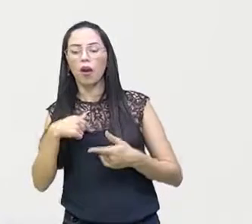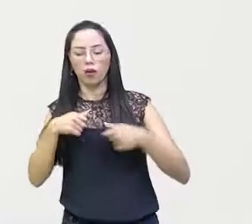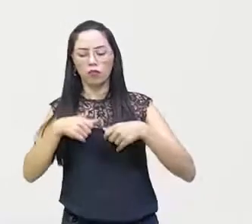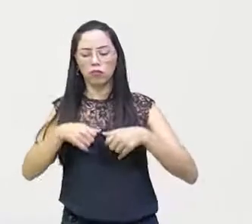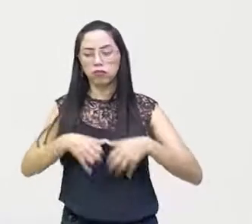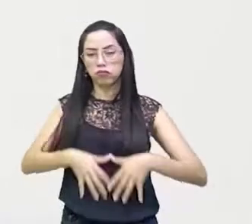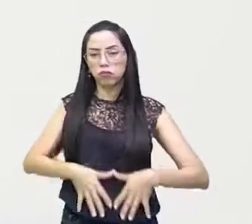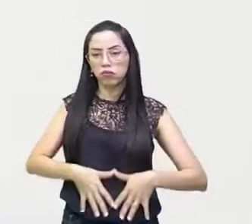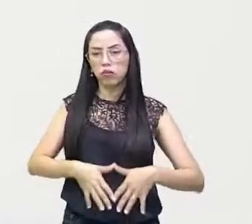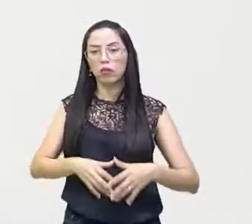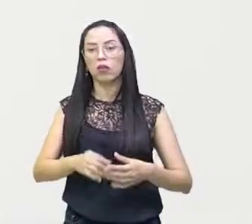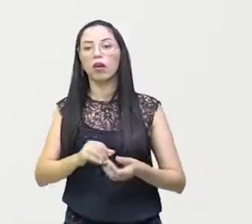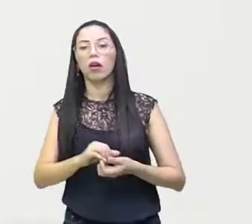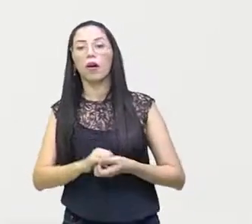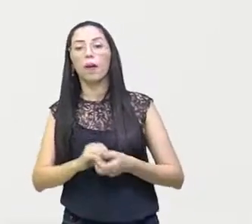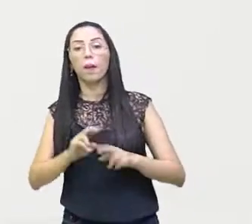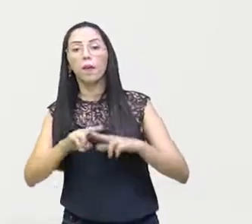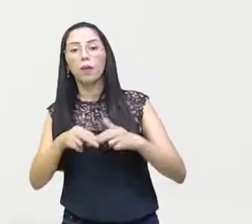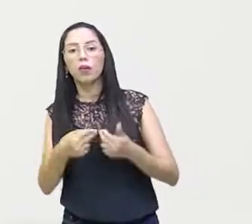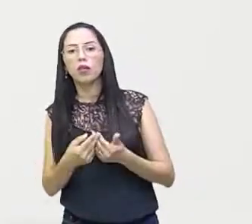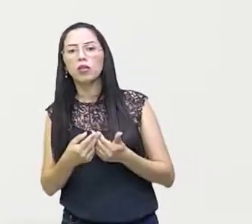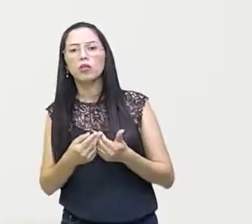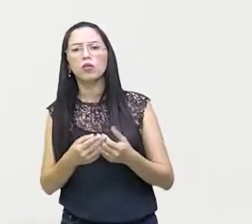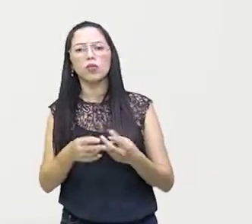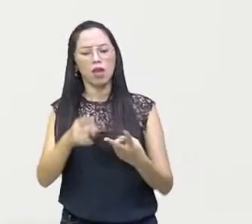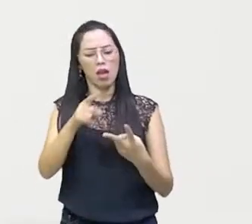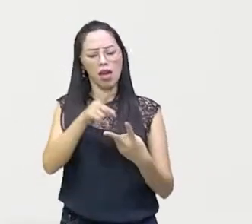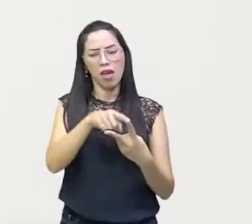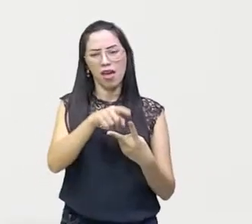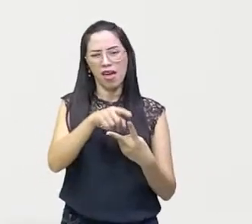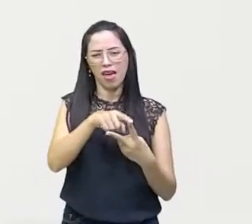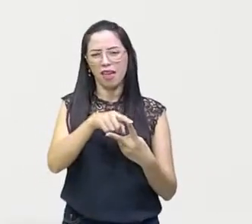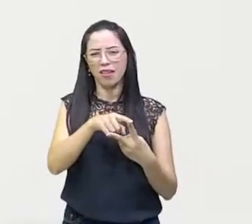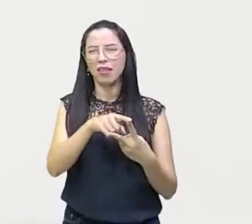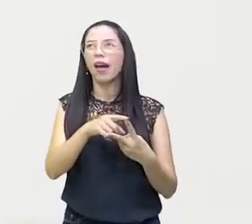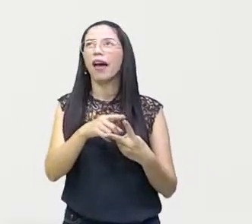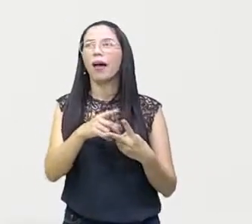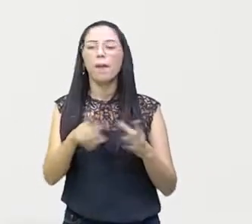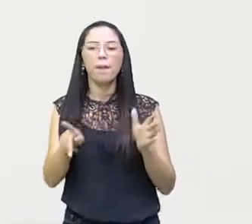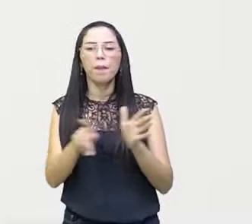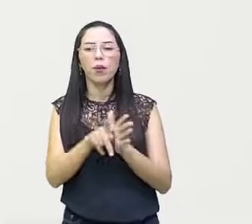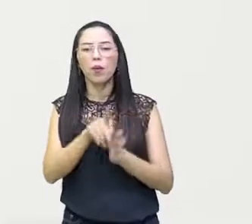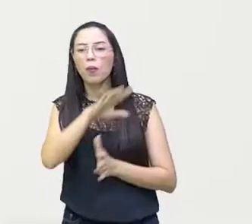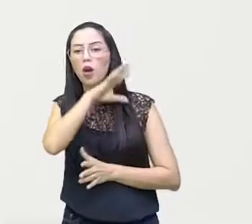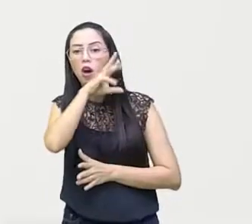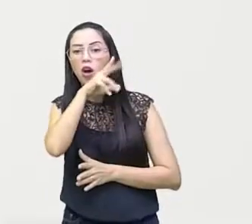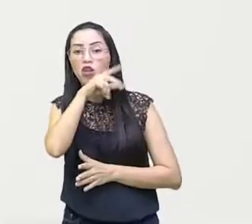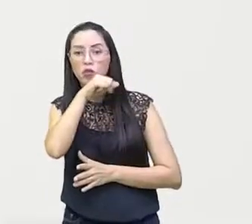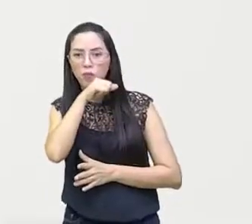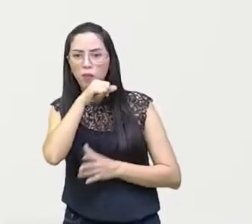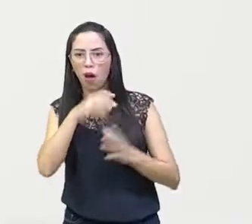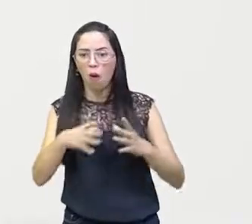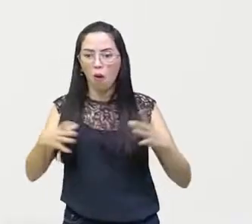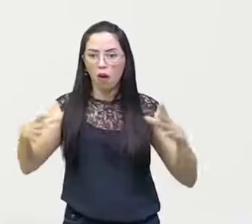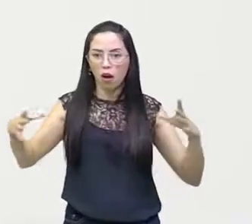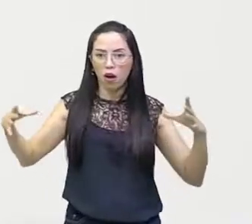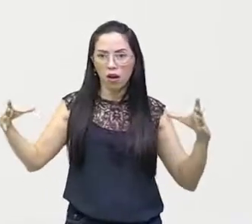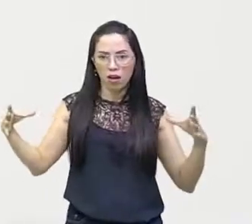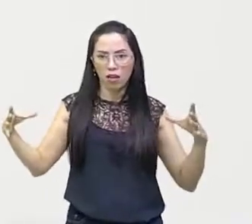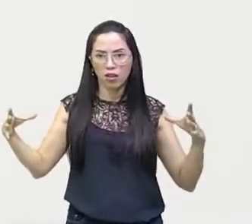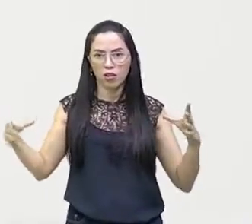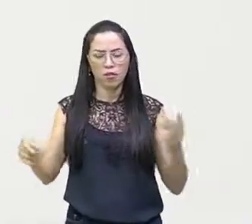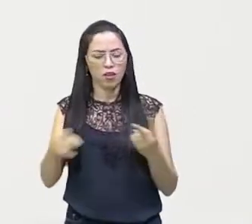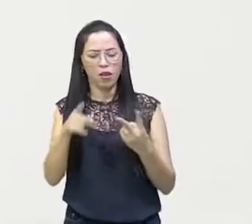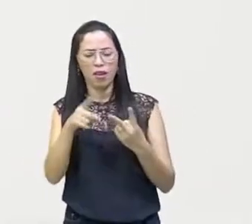Por isso, os de circulação aberta são os animais maiores e os de circulação fechada são geralmente os insetos, né?